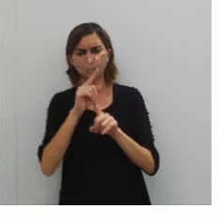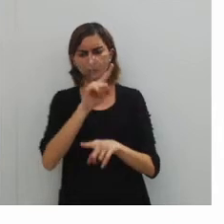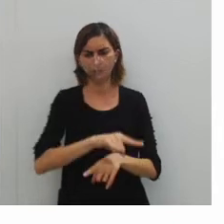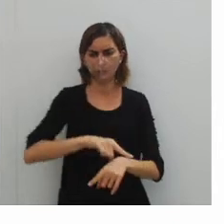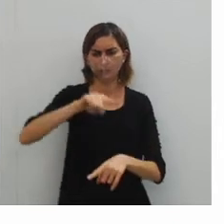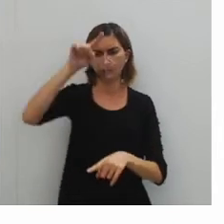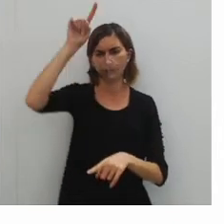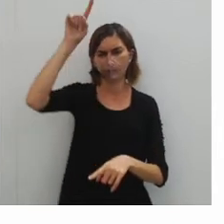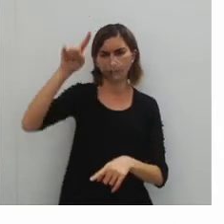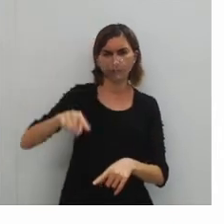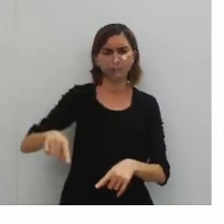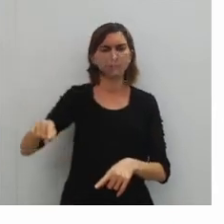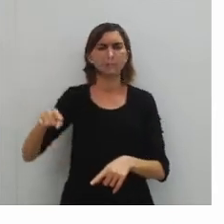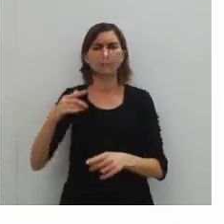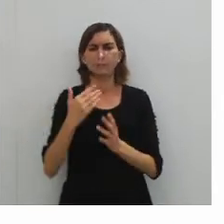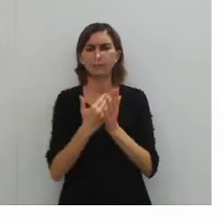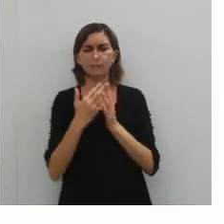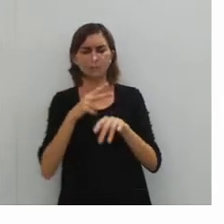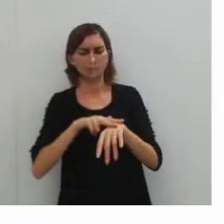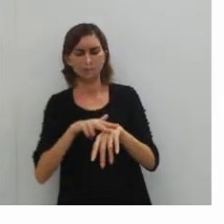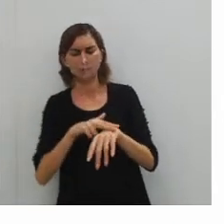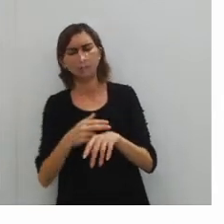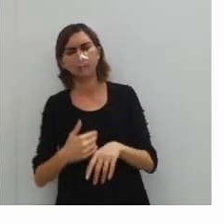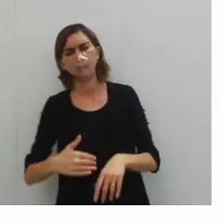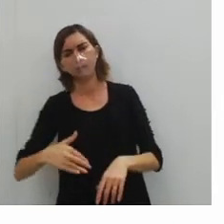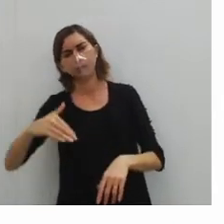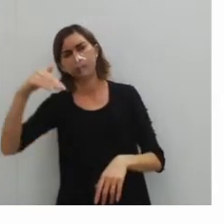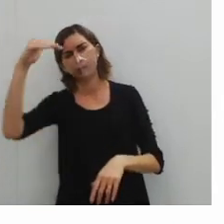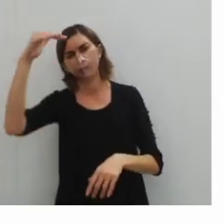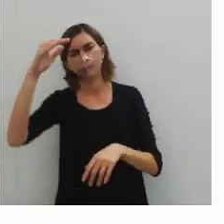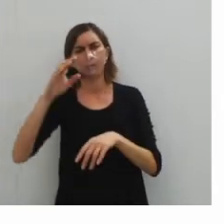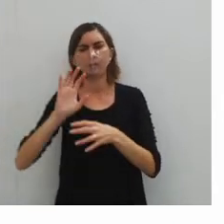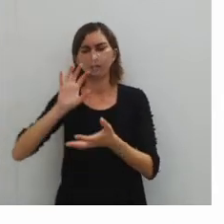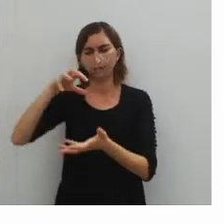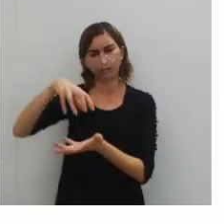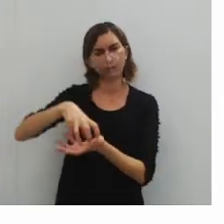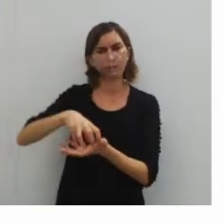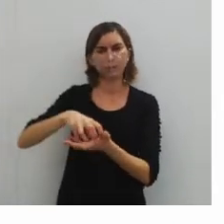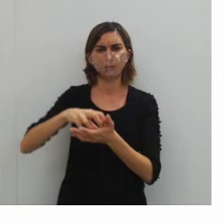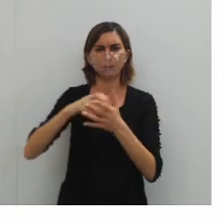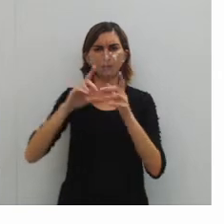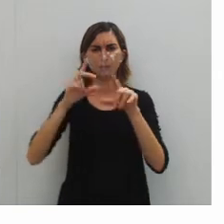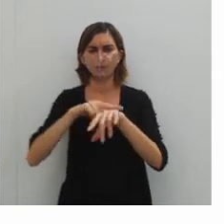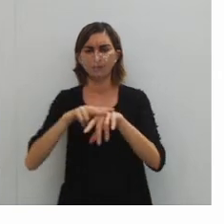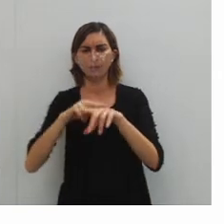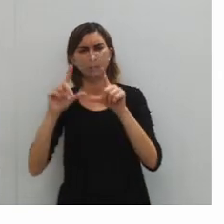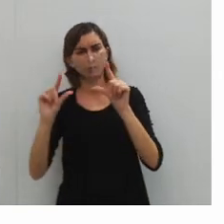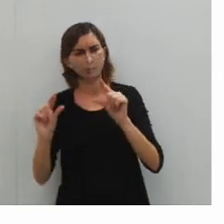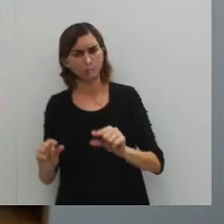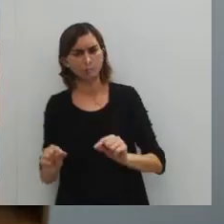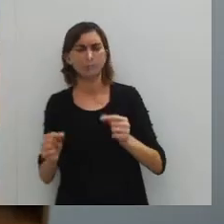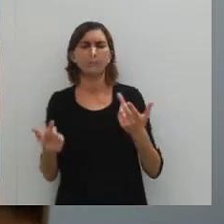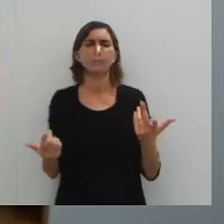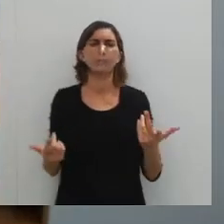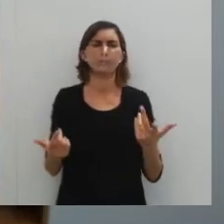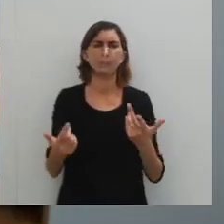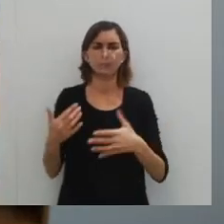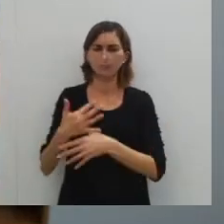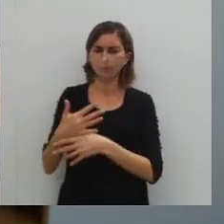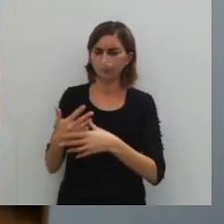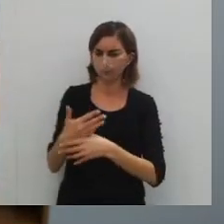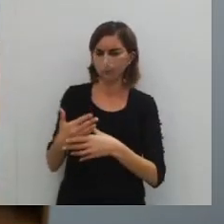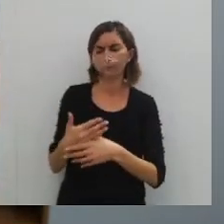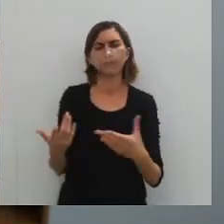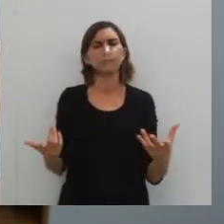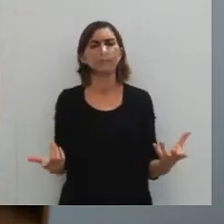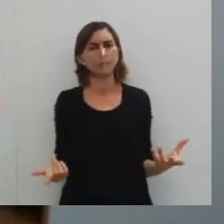mais periféricas, áreas mais verdes, para as áreas mais centrais, mais impermeabilizadas,